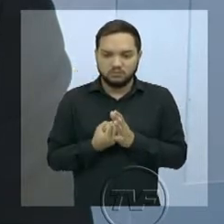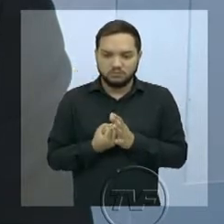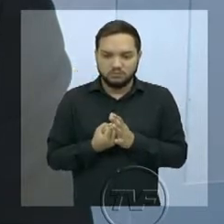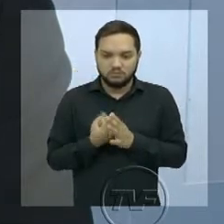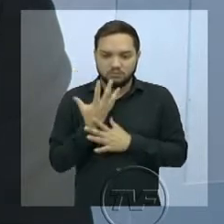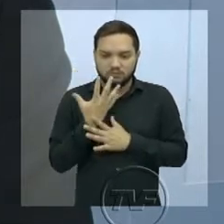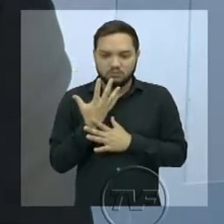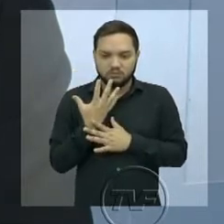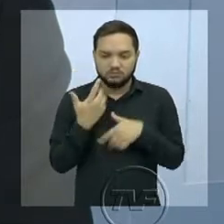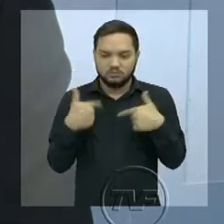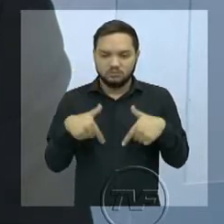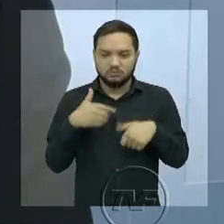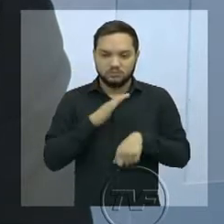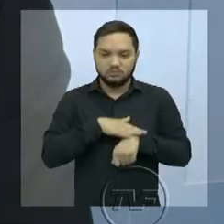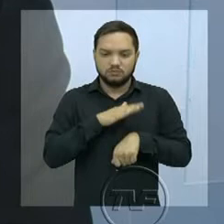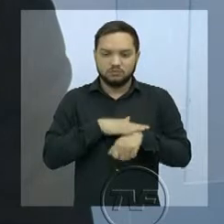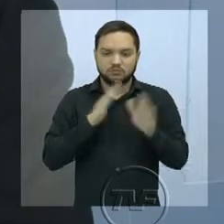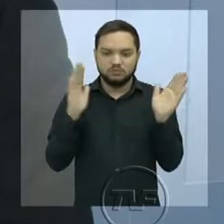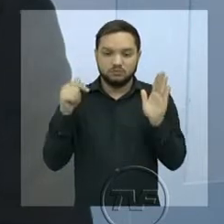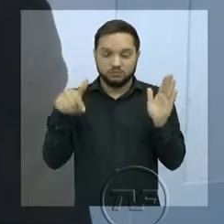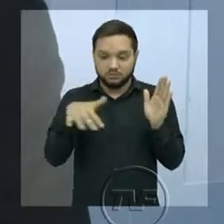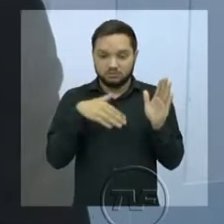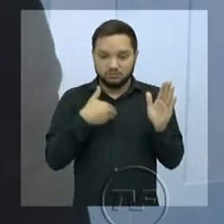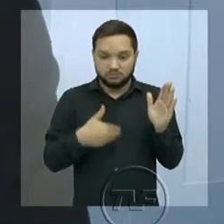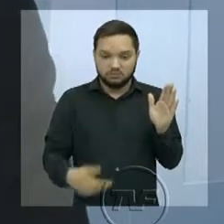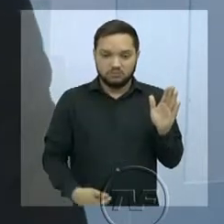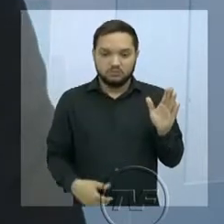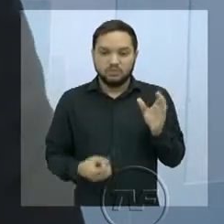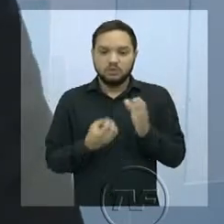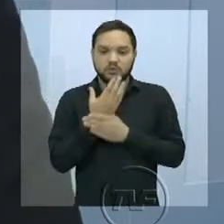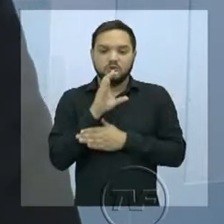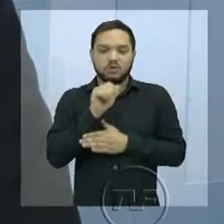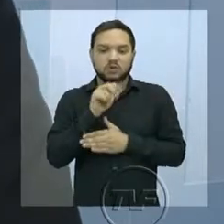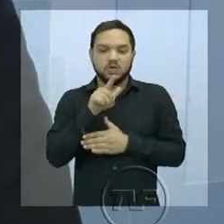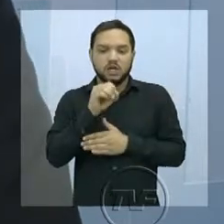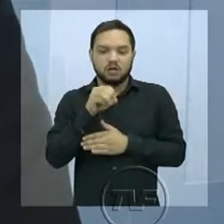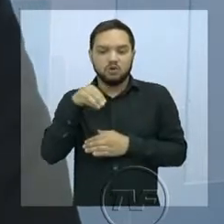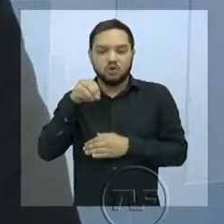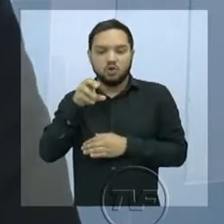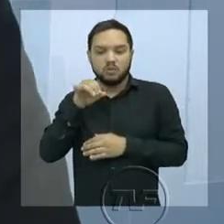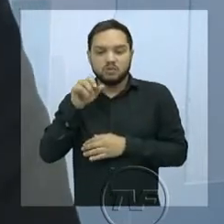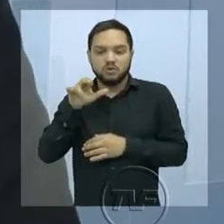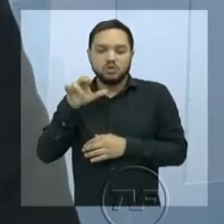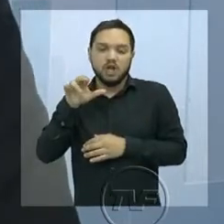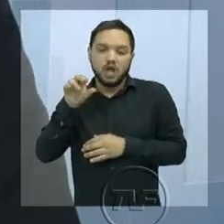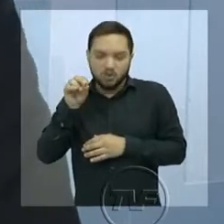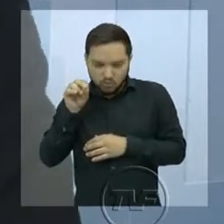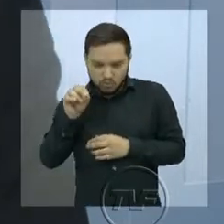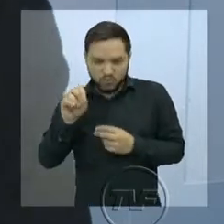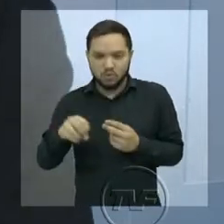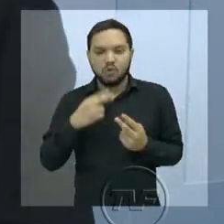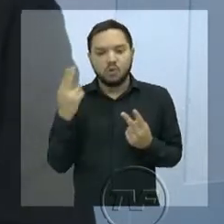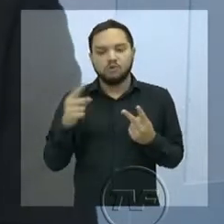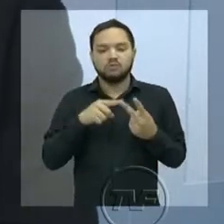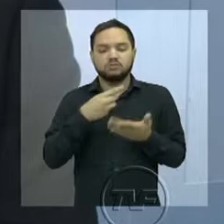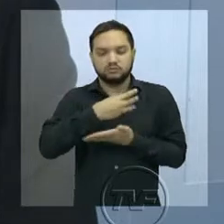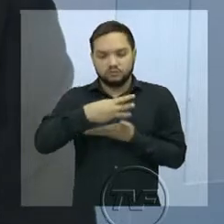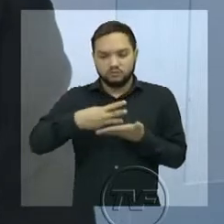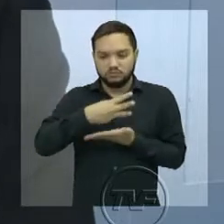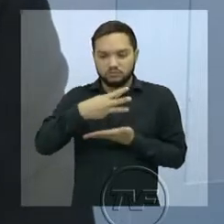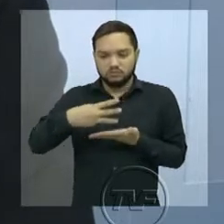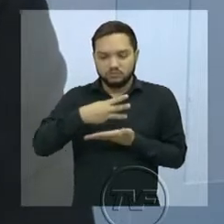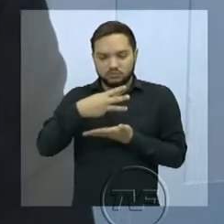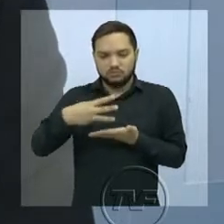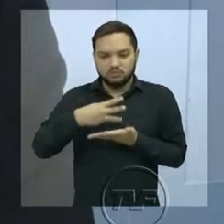um emprego temporário no serviço público, se criou os cargos comissionados ou terceirizados. Ou se terceirizou